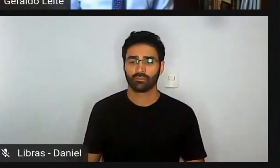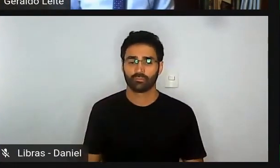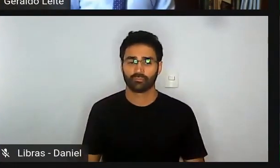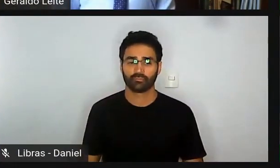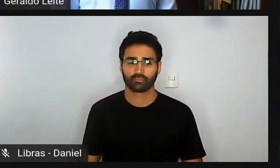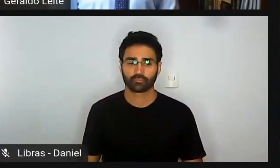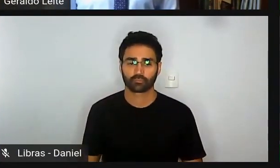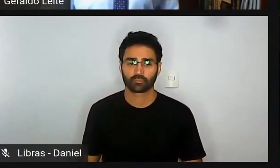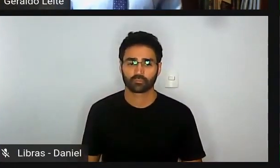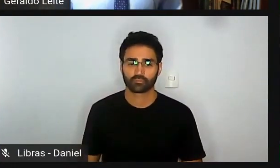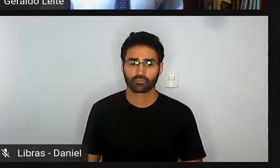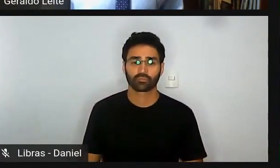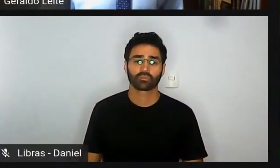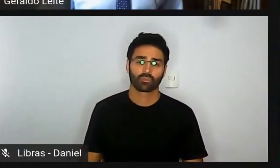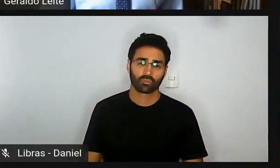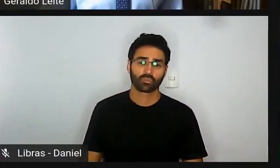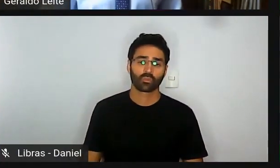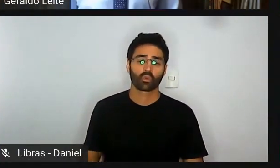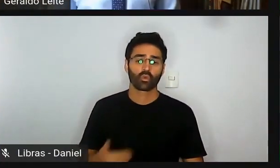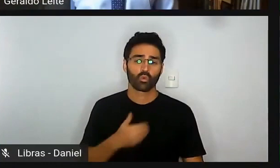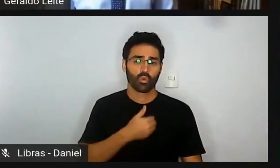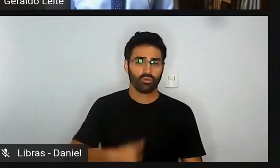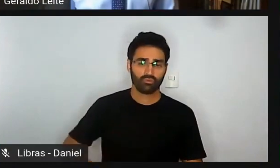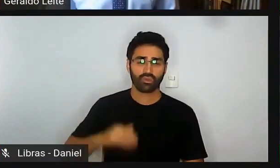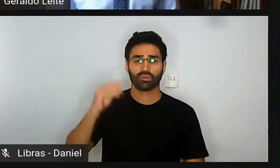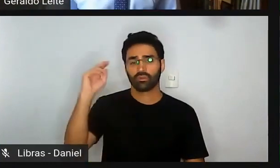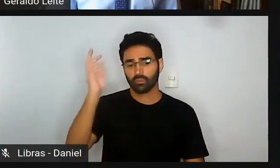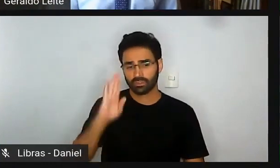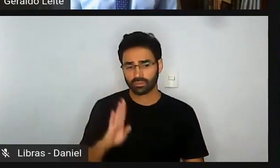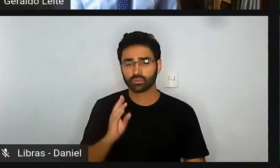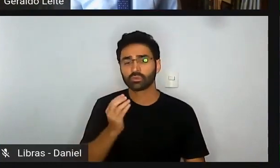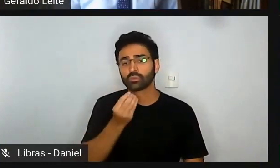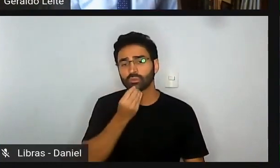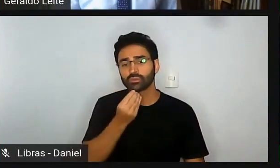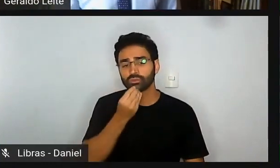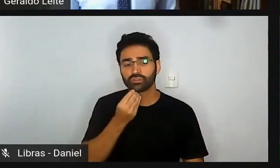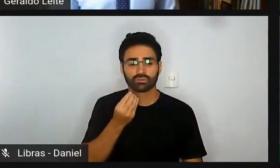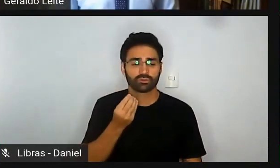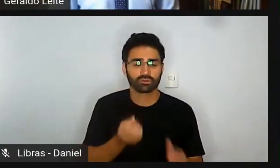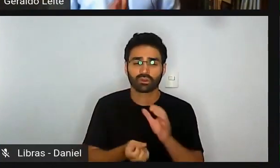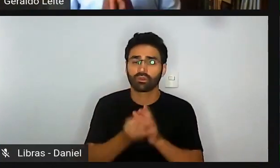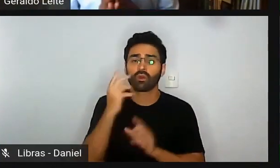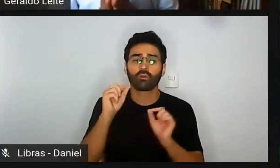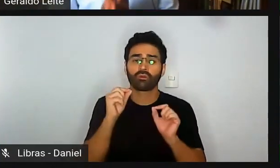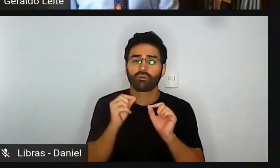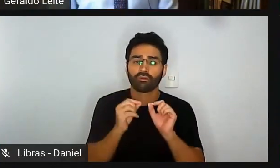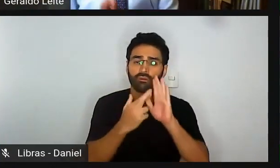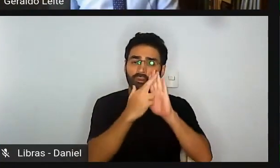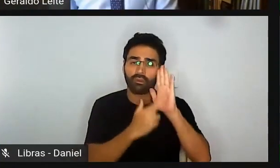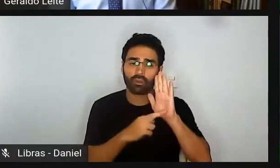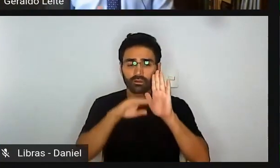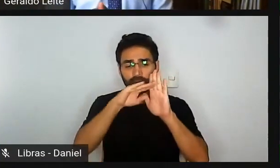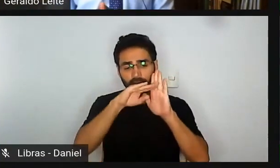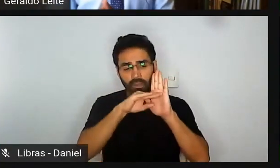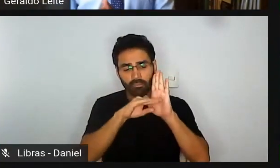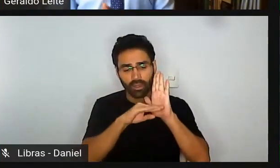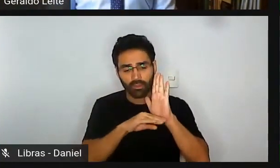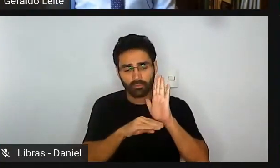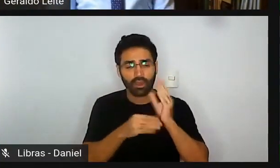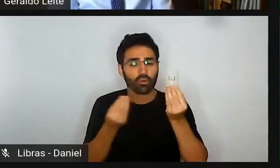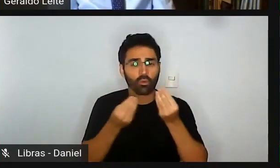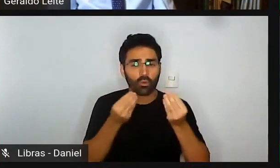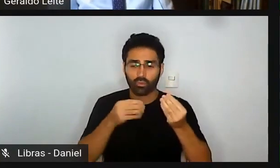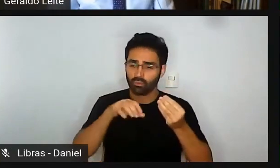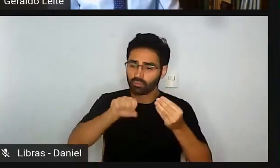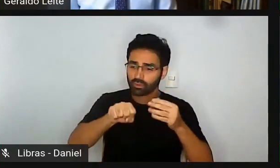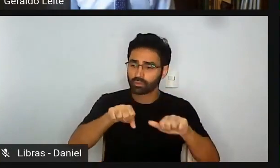É claro que o governo brasileiro, naquele momento, poderia simplesmente ter feito uma regularização de toda a ocupação